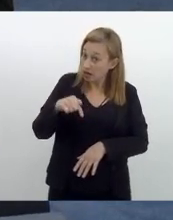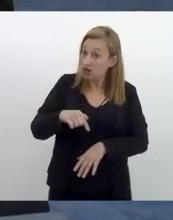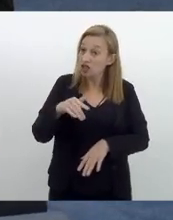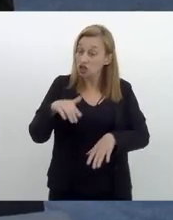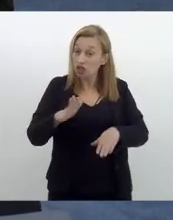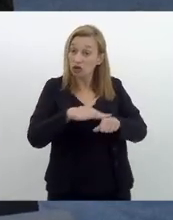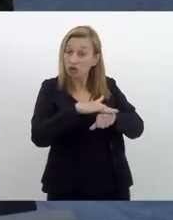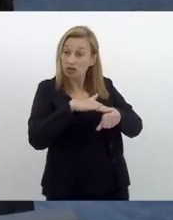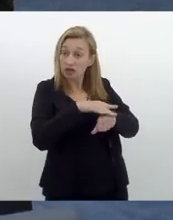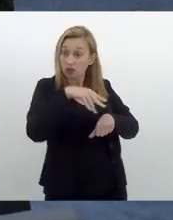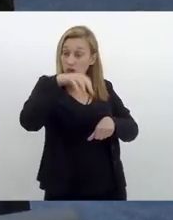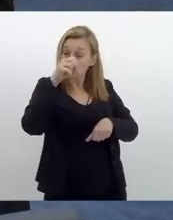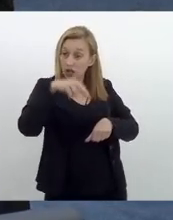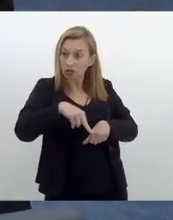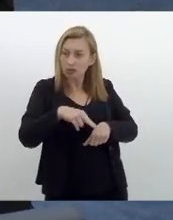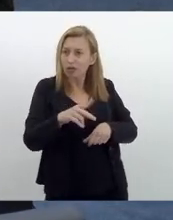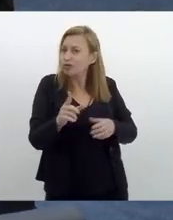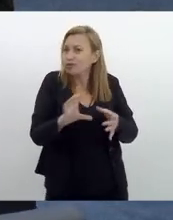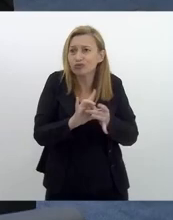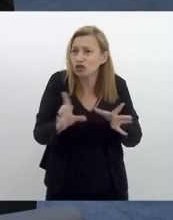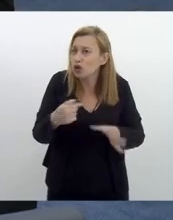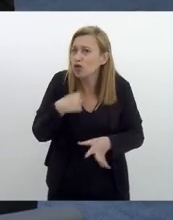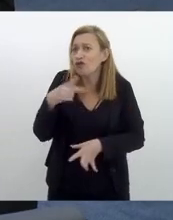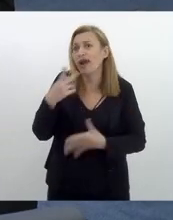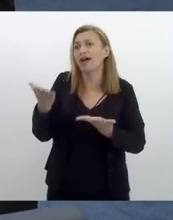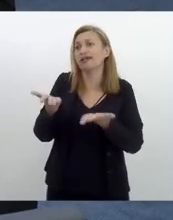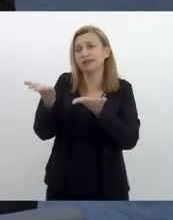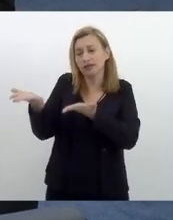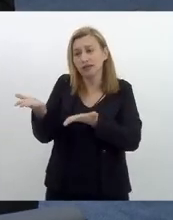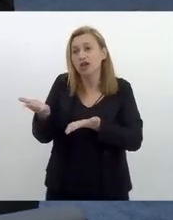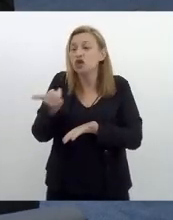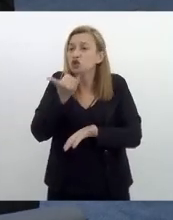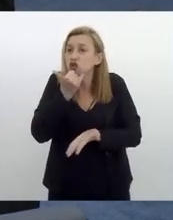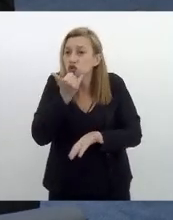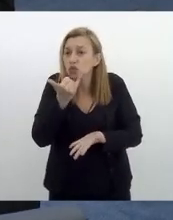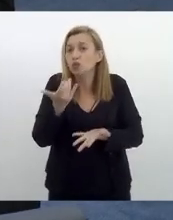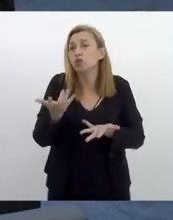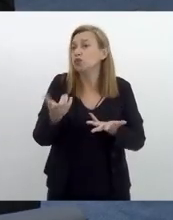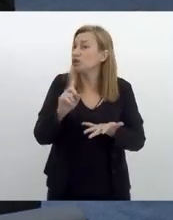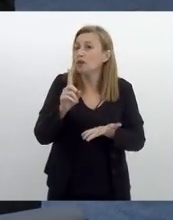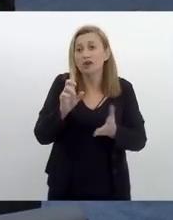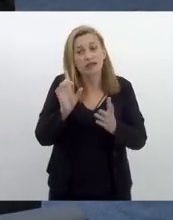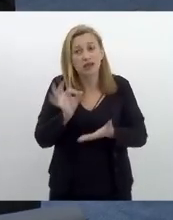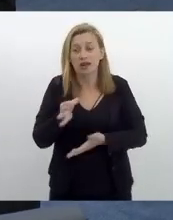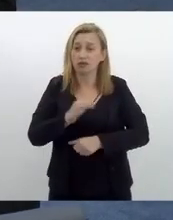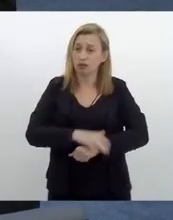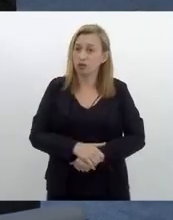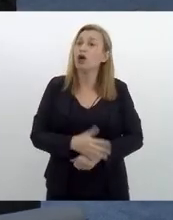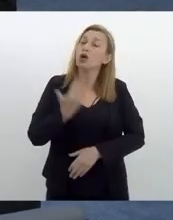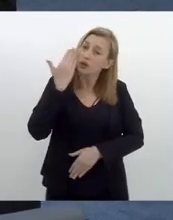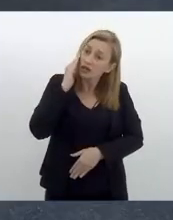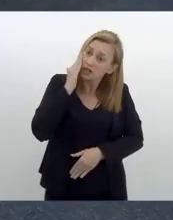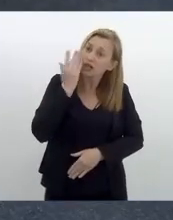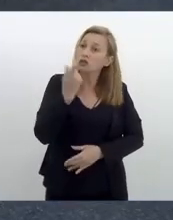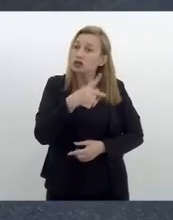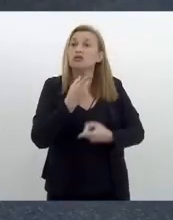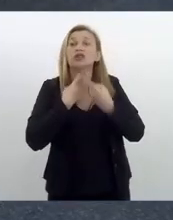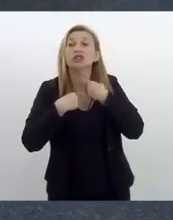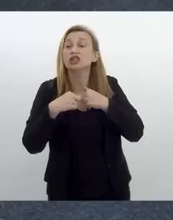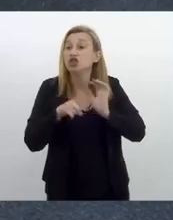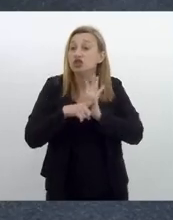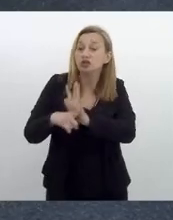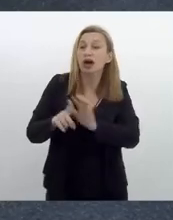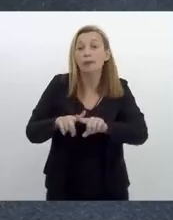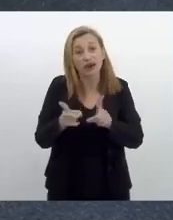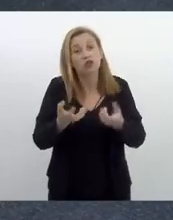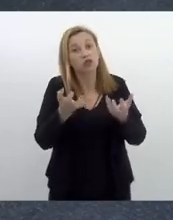tratando com o Nelson. Não, mas o senhor não está deixando eu falar, presidente. Desculpe, mas não está correto. Eu entendo o seu desejo de ajudar, mas